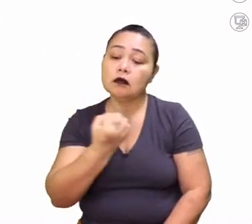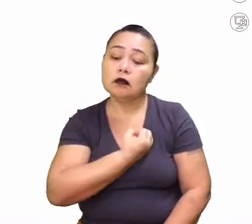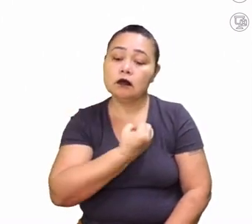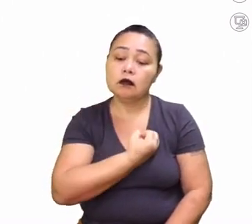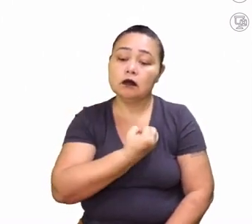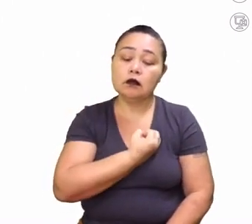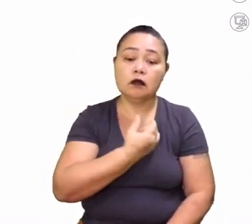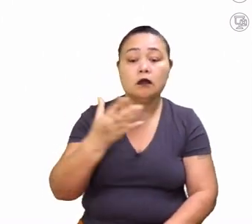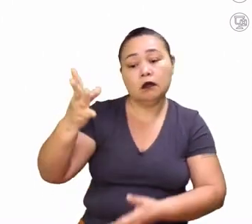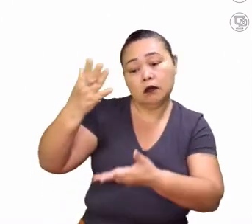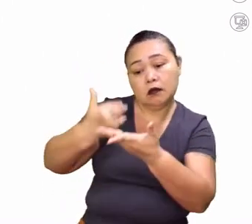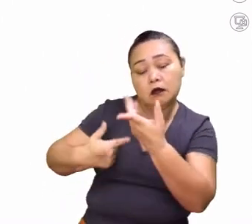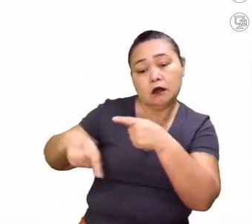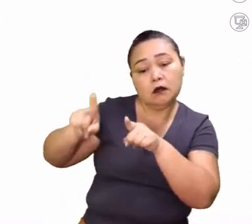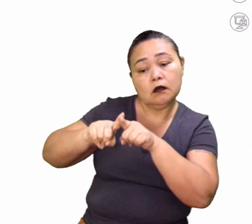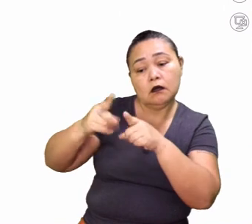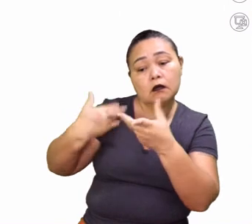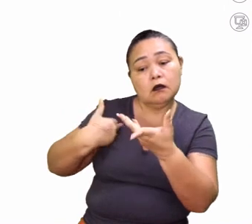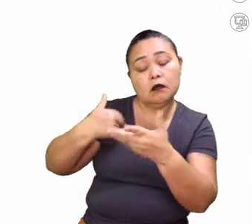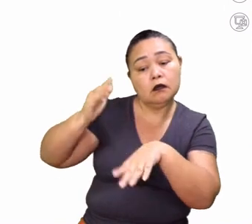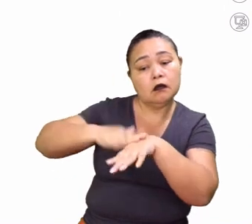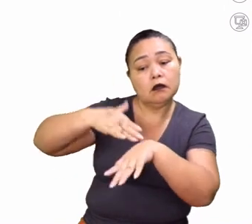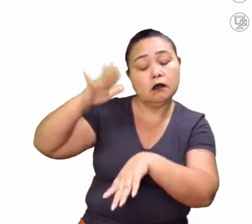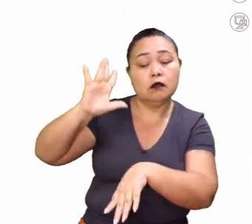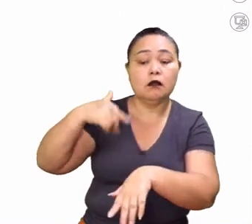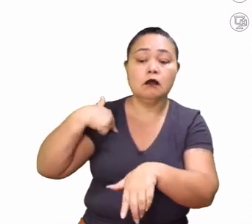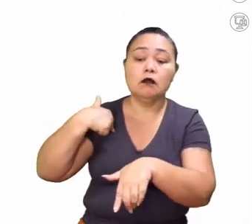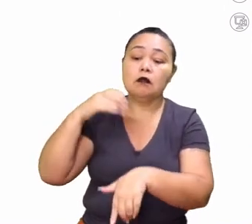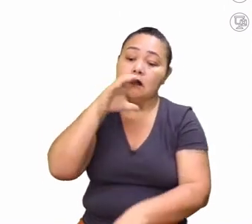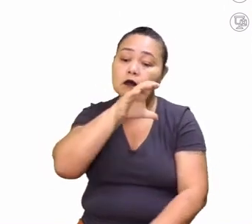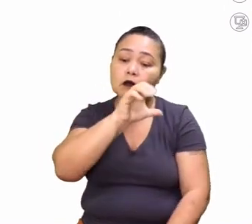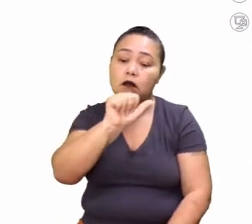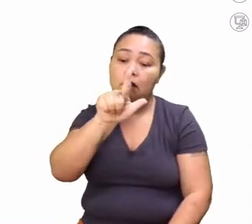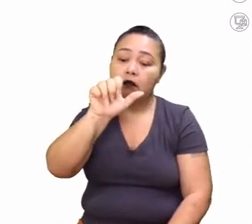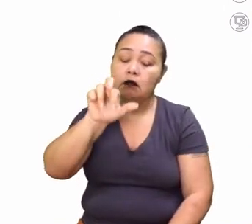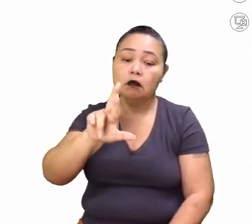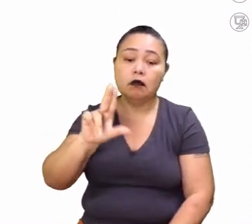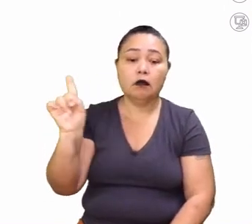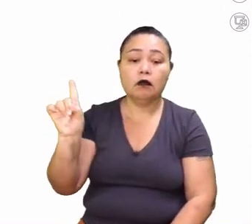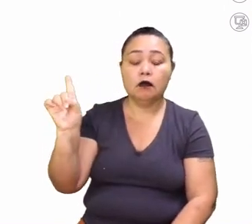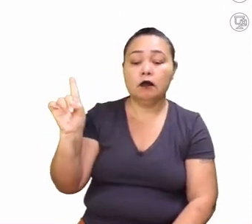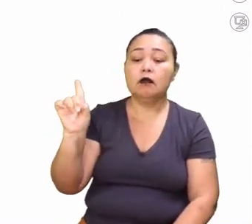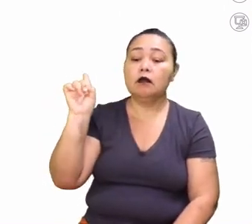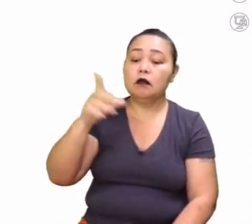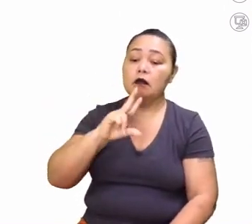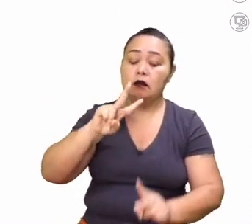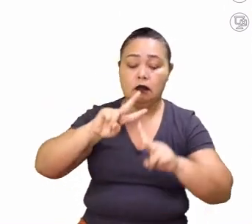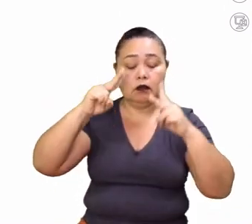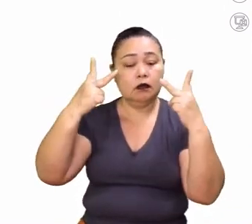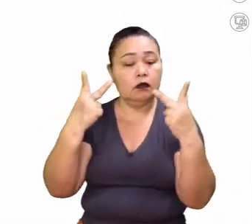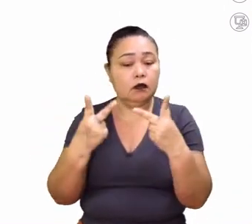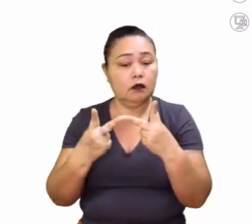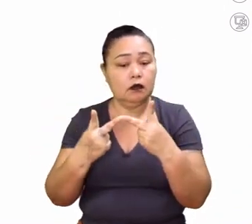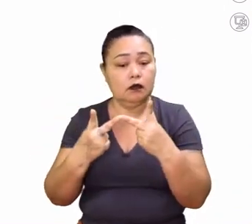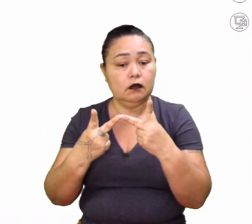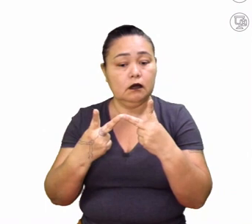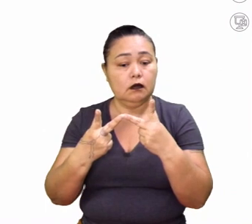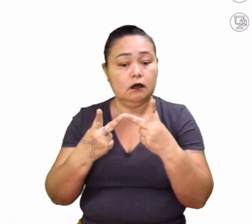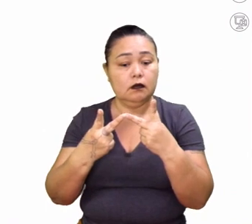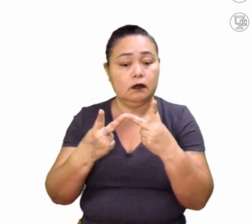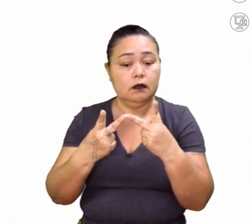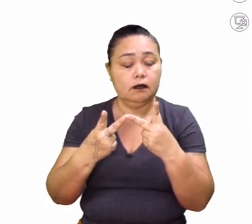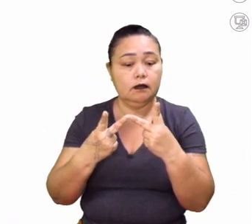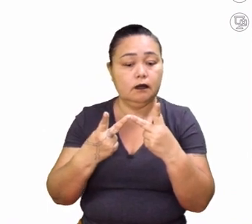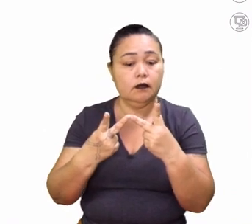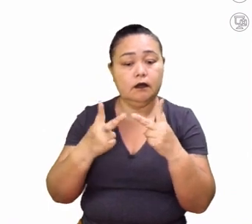calor não liberou e nem recebeu mais calor Mas continuou aumentando vê que o volume de B aqui olha um